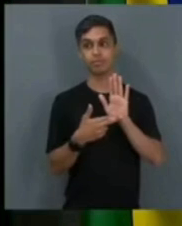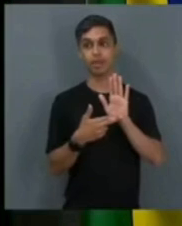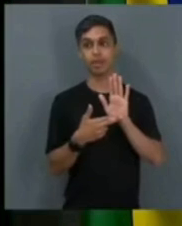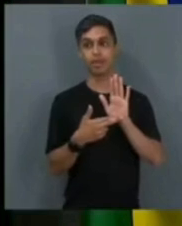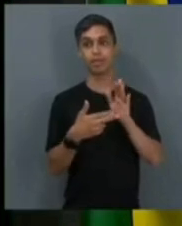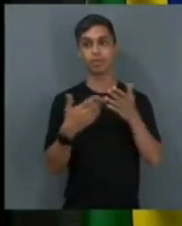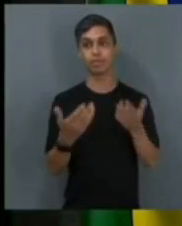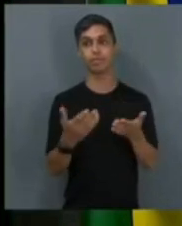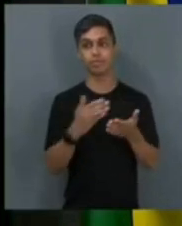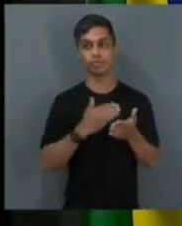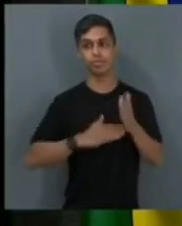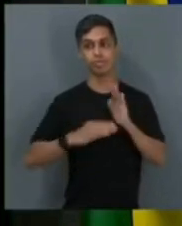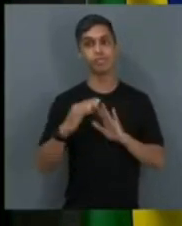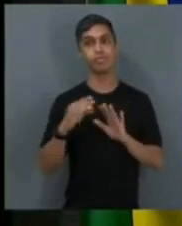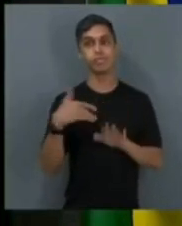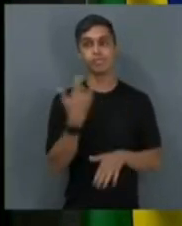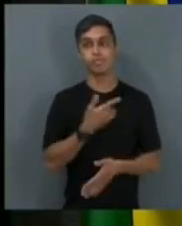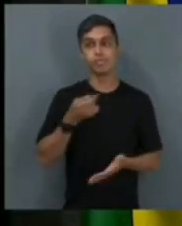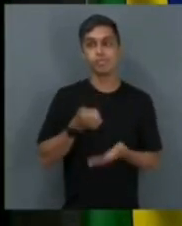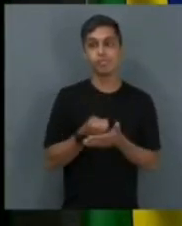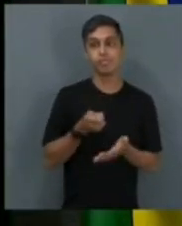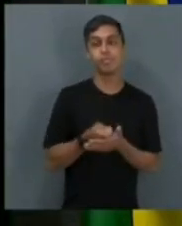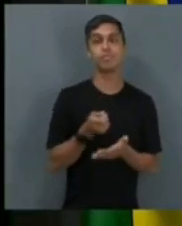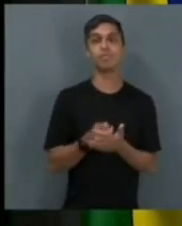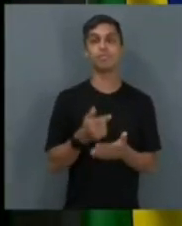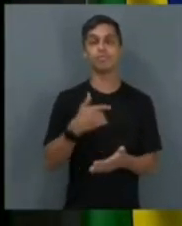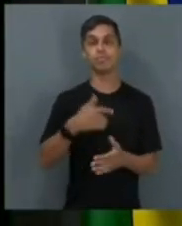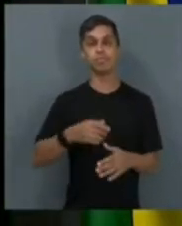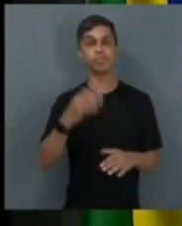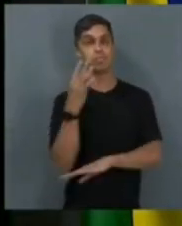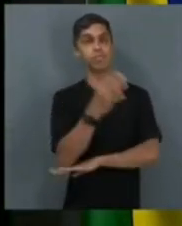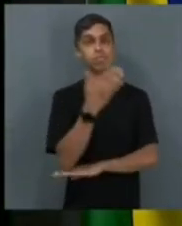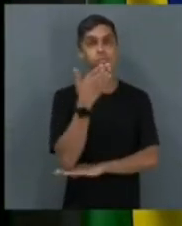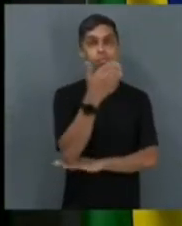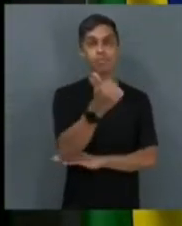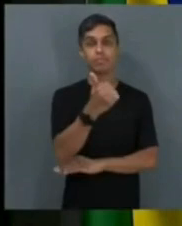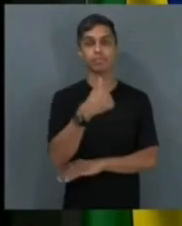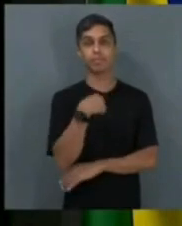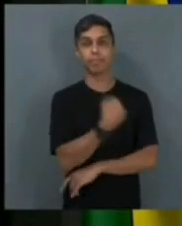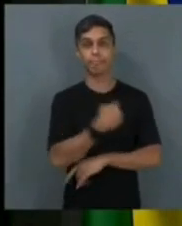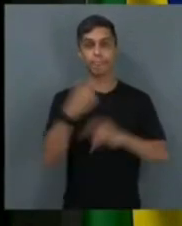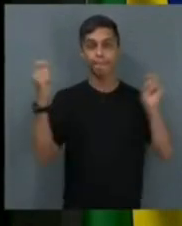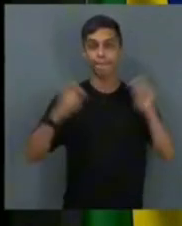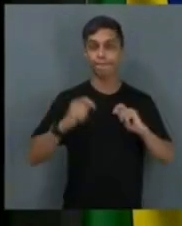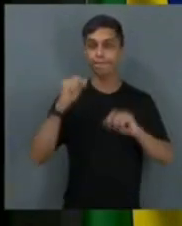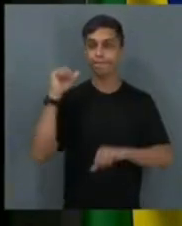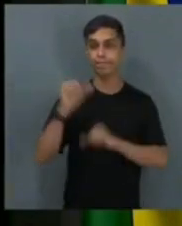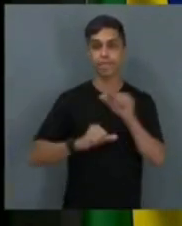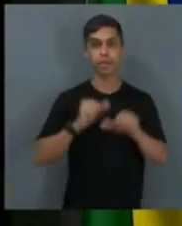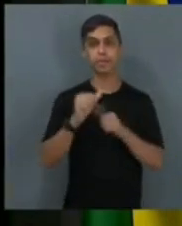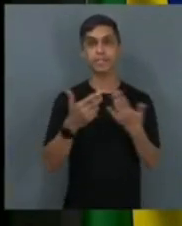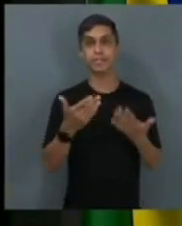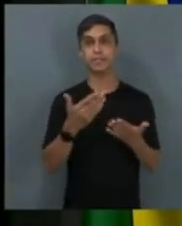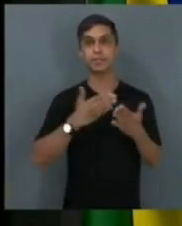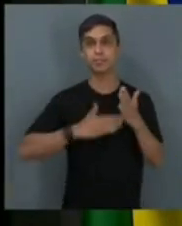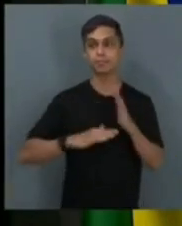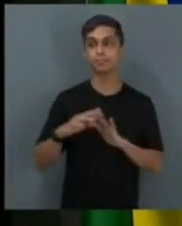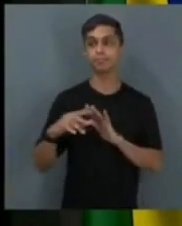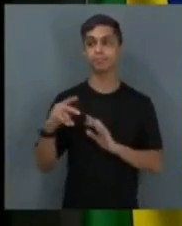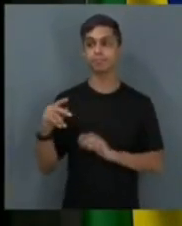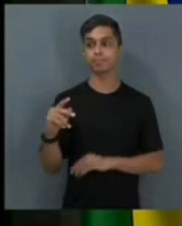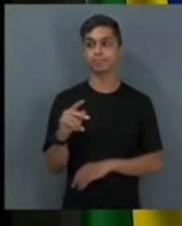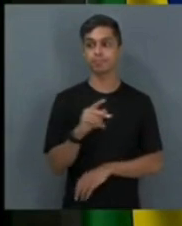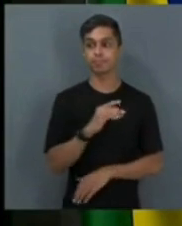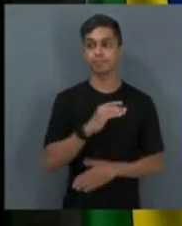Eles representam um compromisso com o futuro, compromisso de que seremos capazes de transformar o passivo ambiental